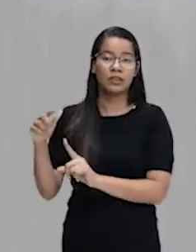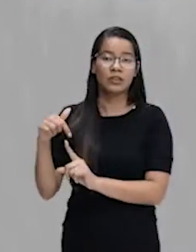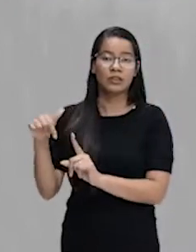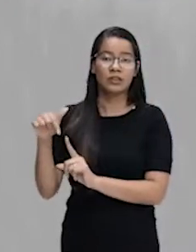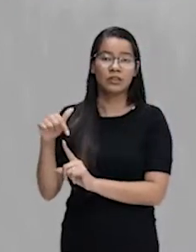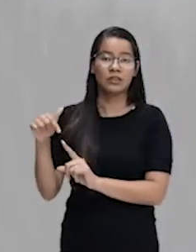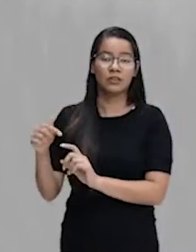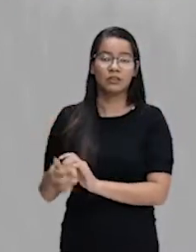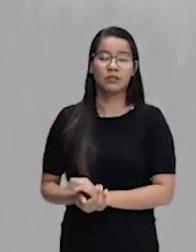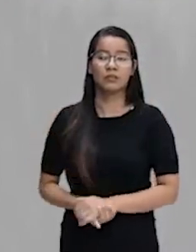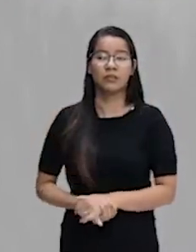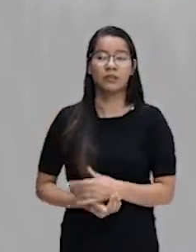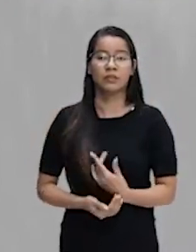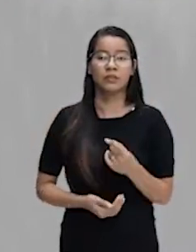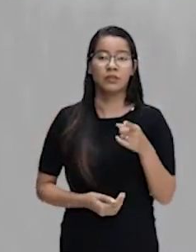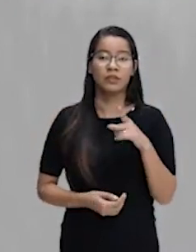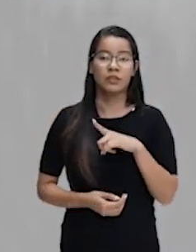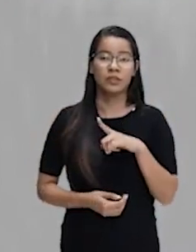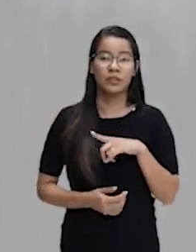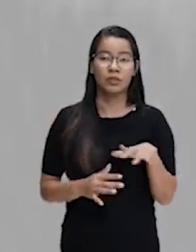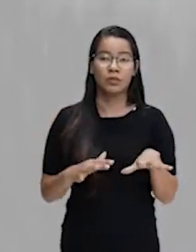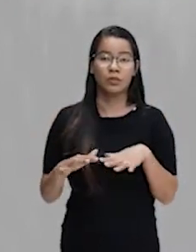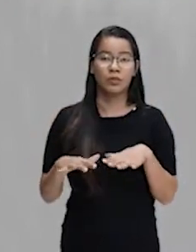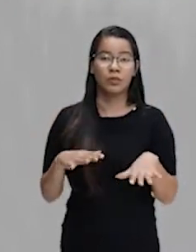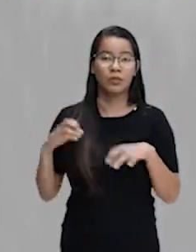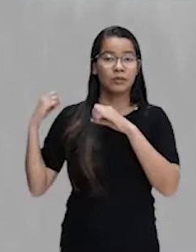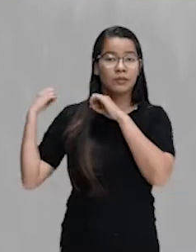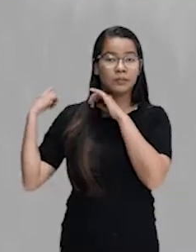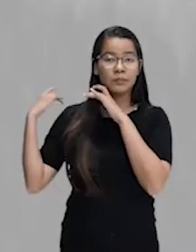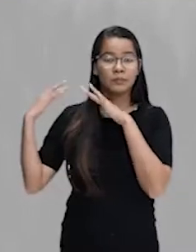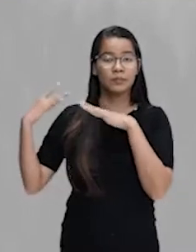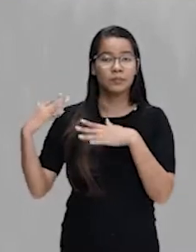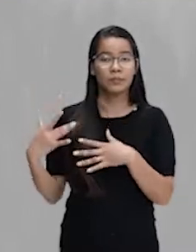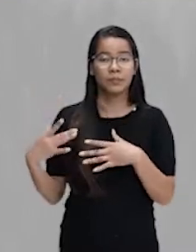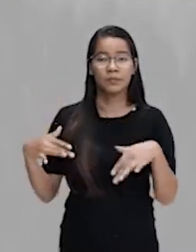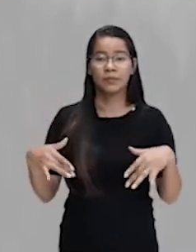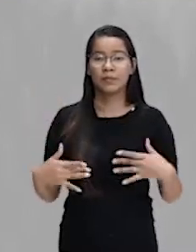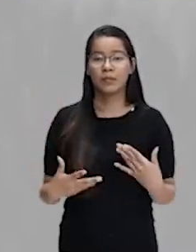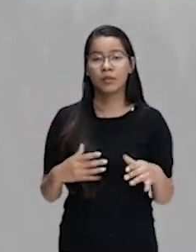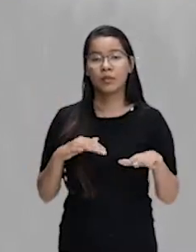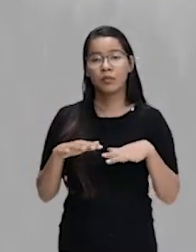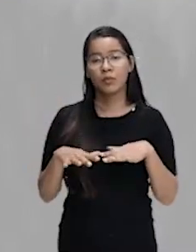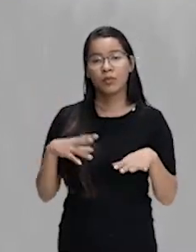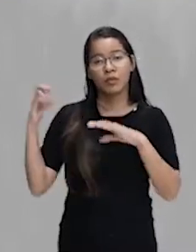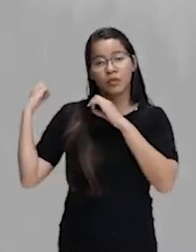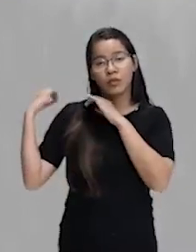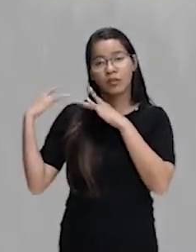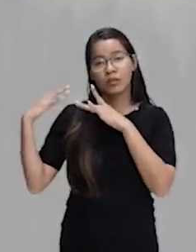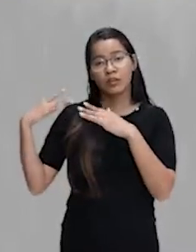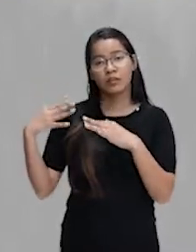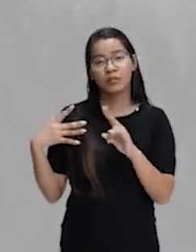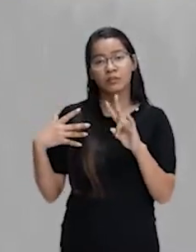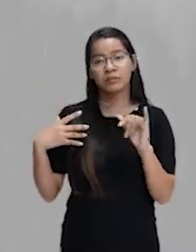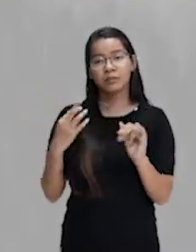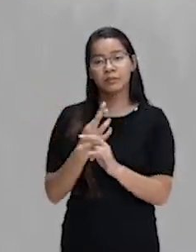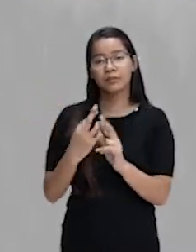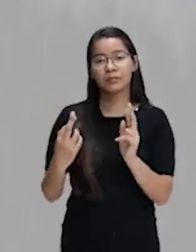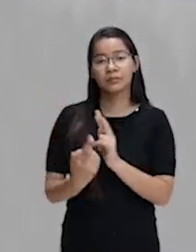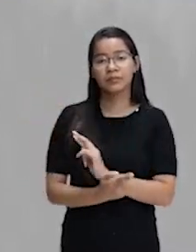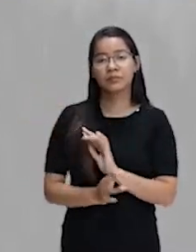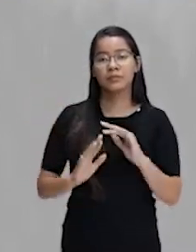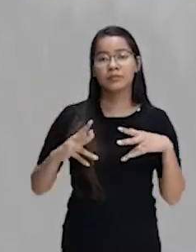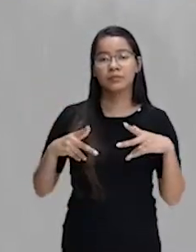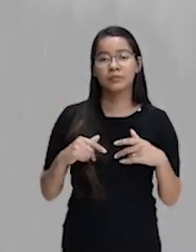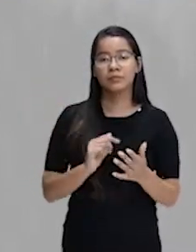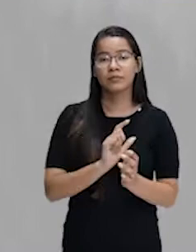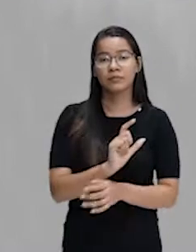os islâmicos. E aí você tem um movimento cruzadista, e um movimento cruzadista que vai envolver diversos setores da